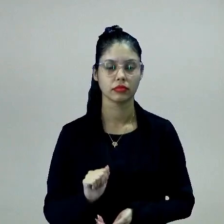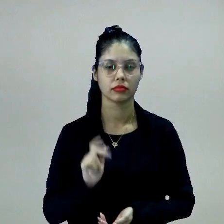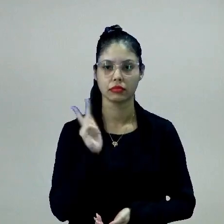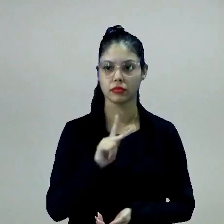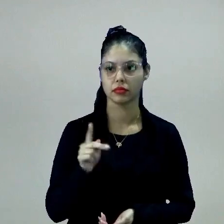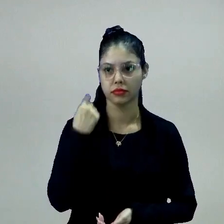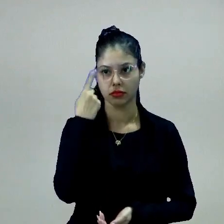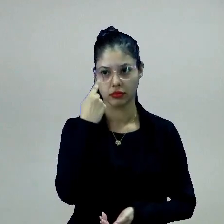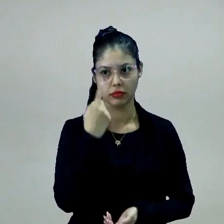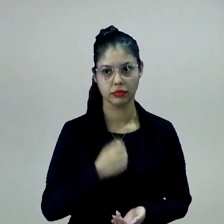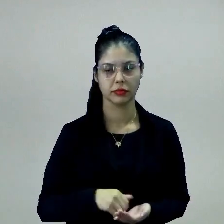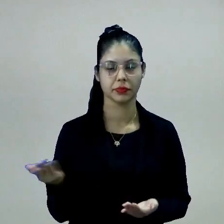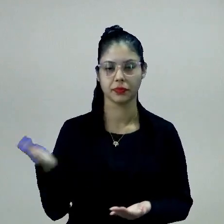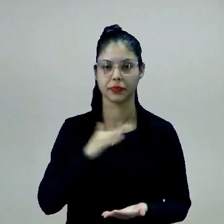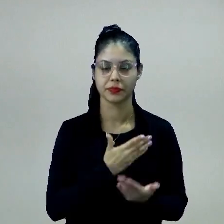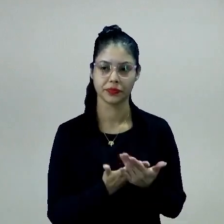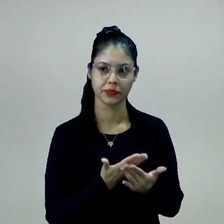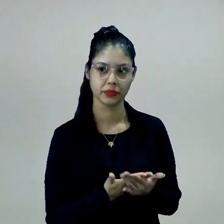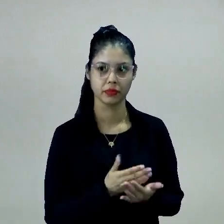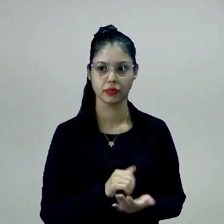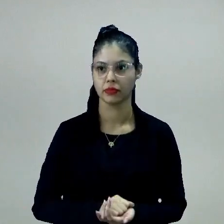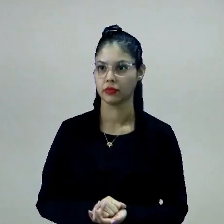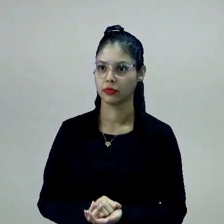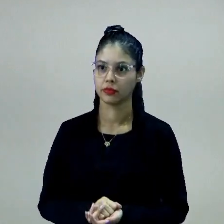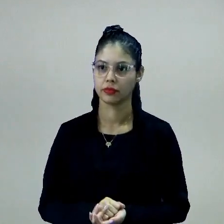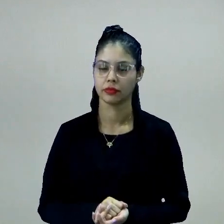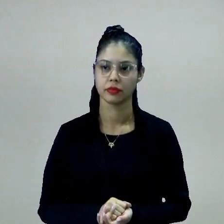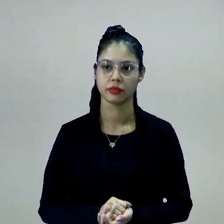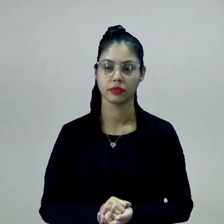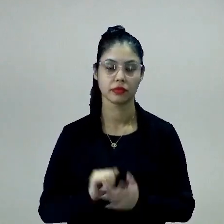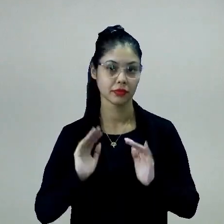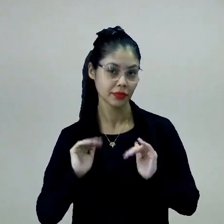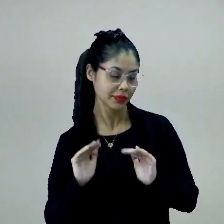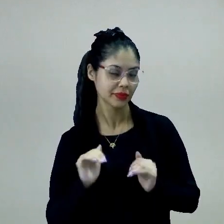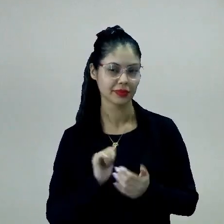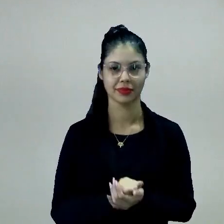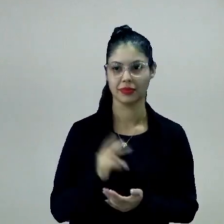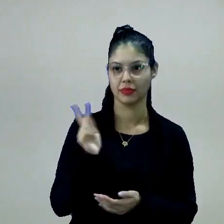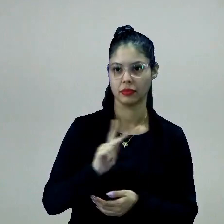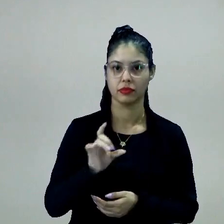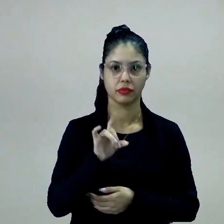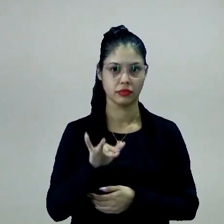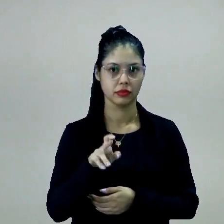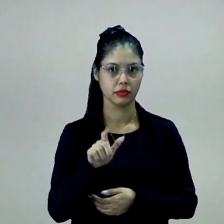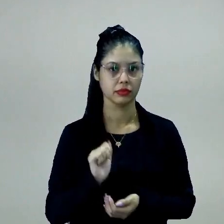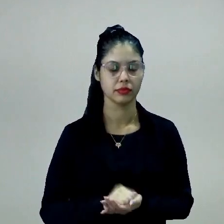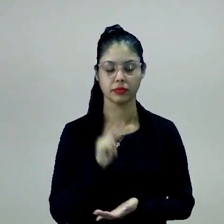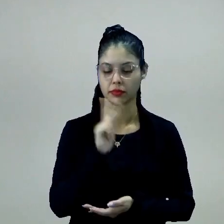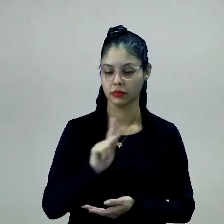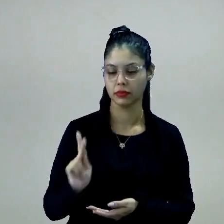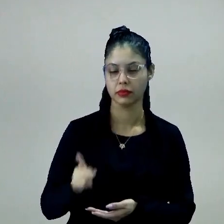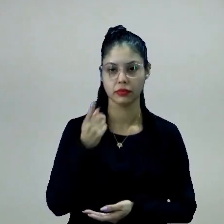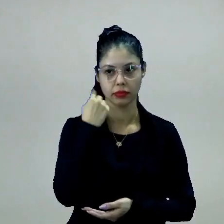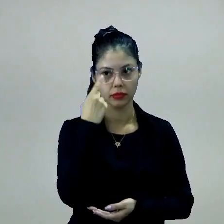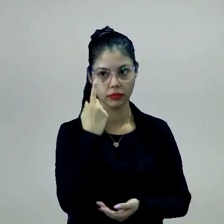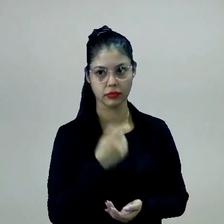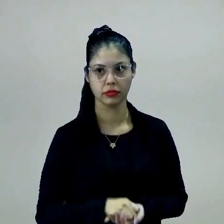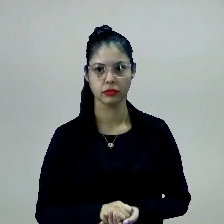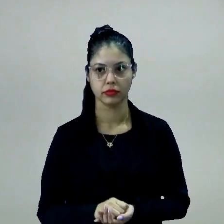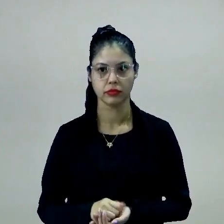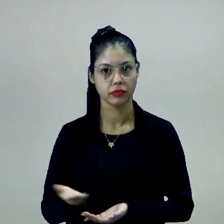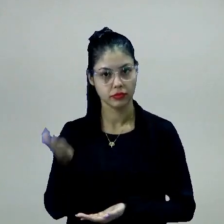de espanhol. Vamos a estudar? Olá, galerinha, tudo bem? Sou o professor Daniel, professor de língua